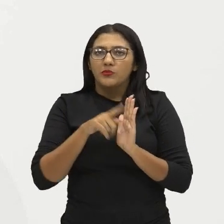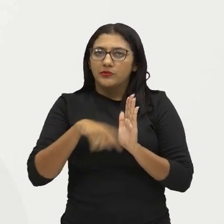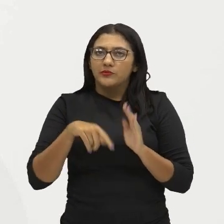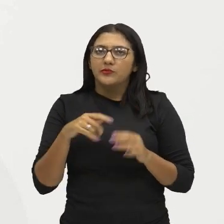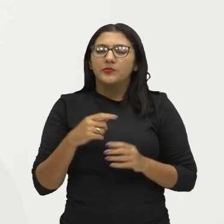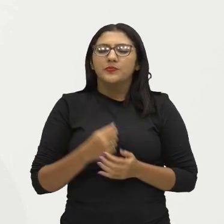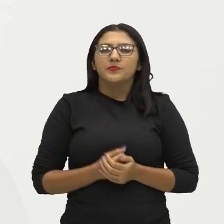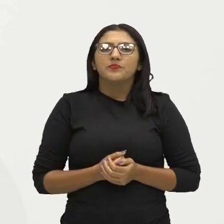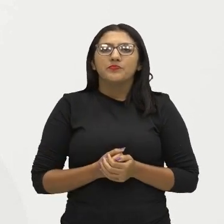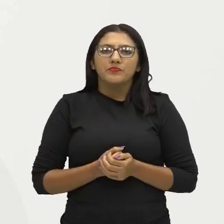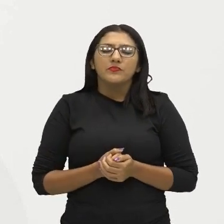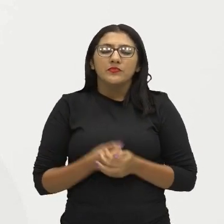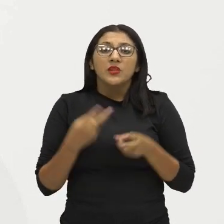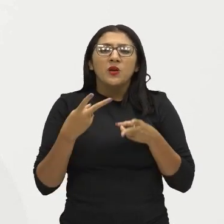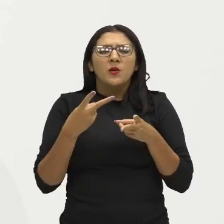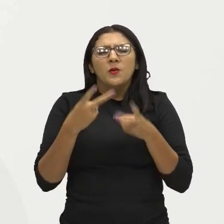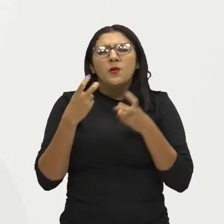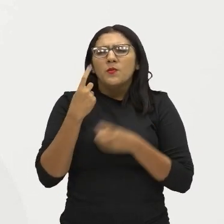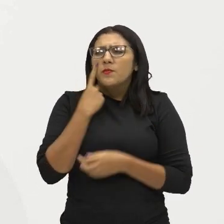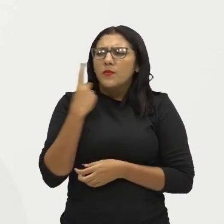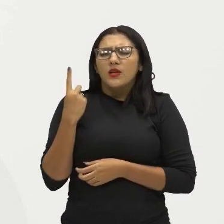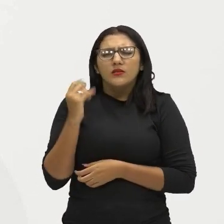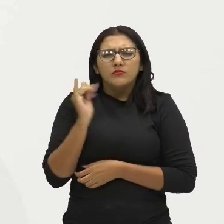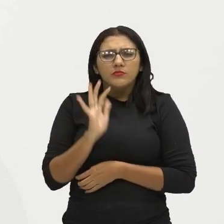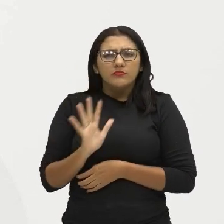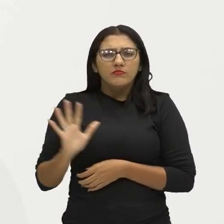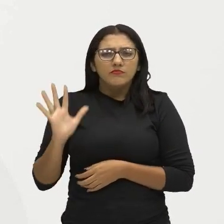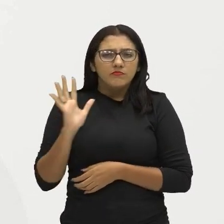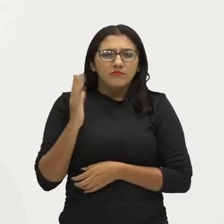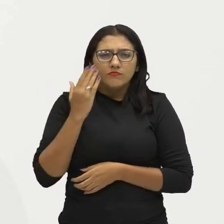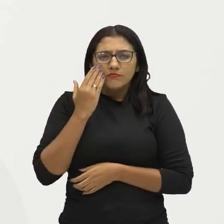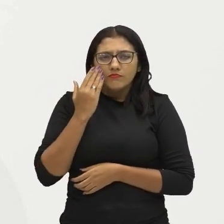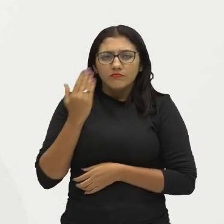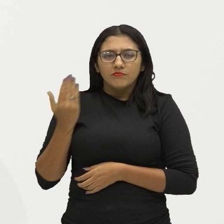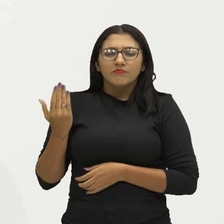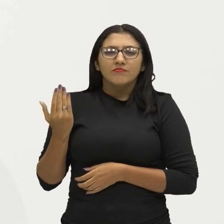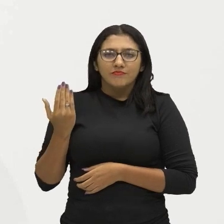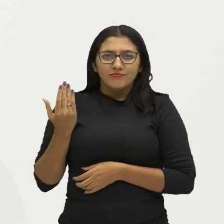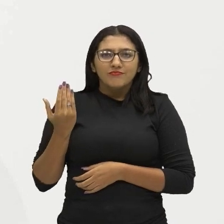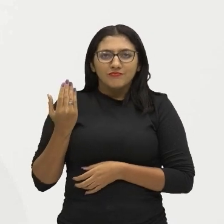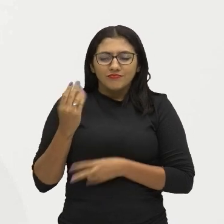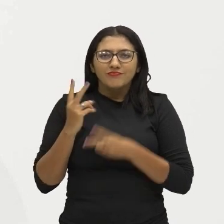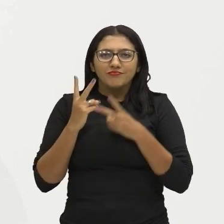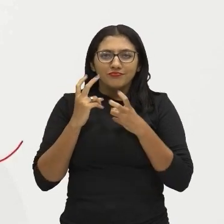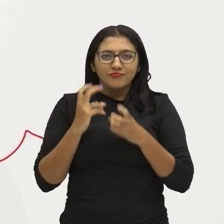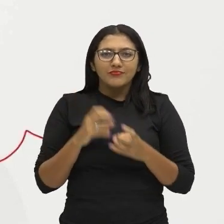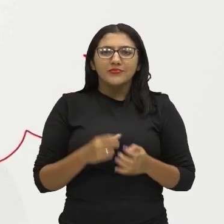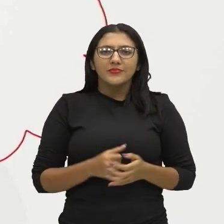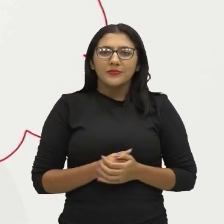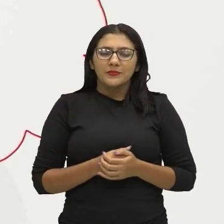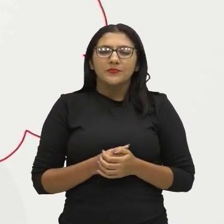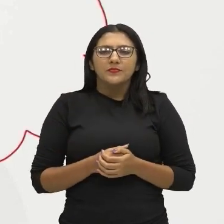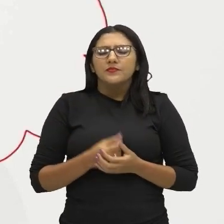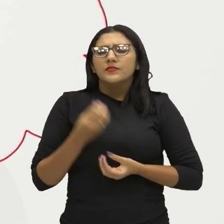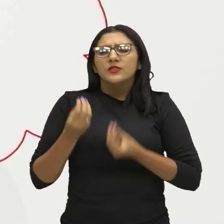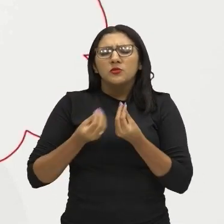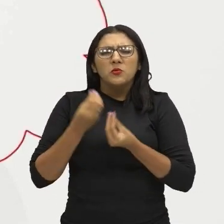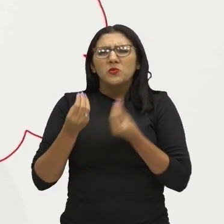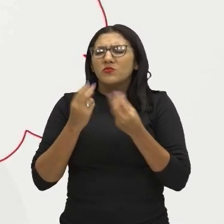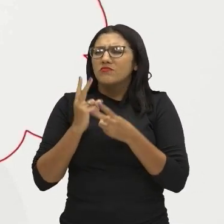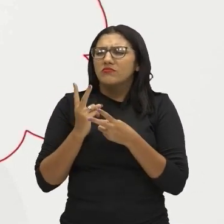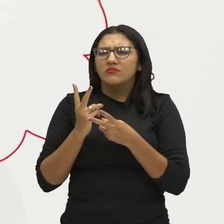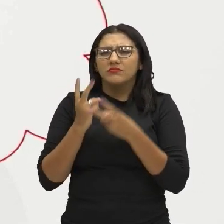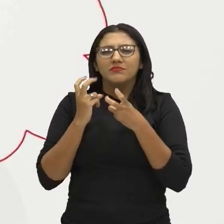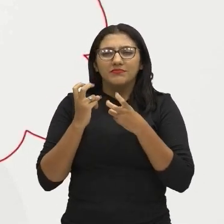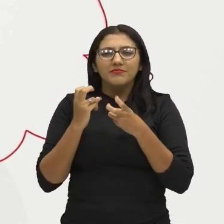Então, observe essa imagem que nós temos logo abaixo, olha só. Como